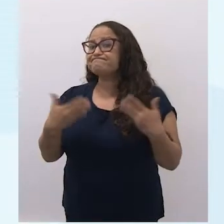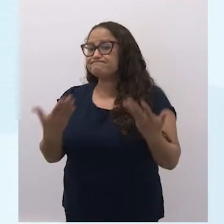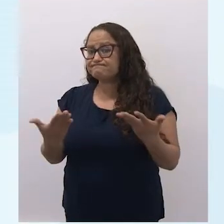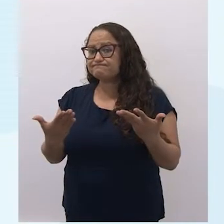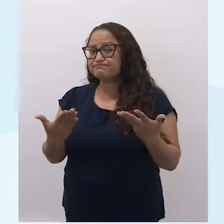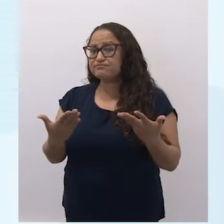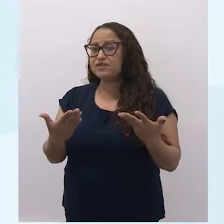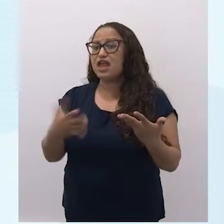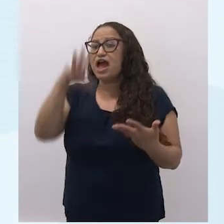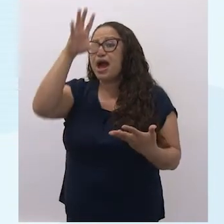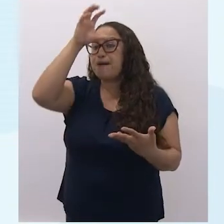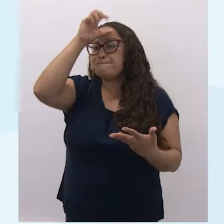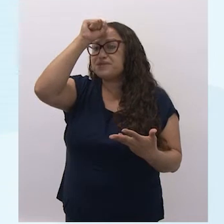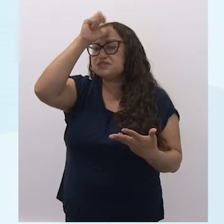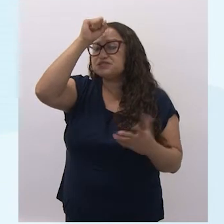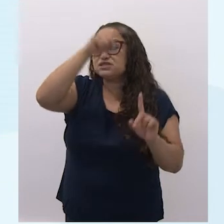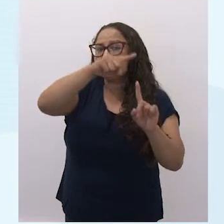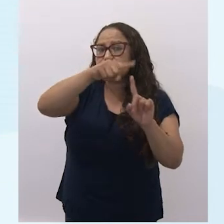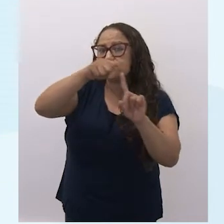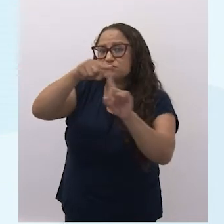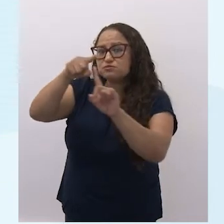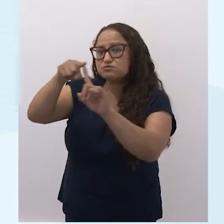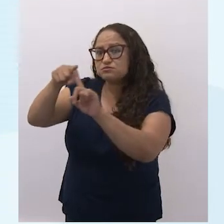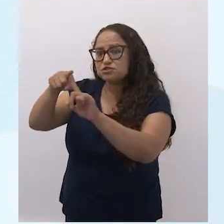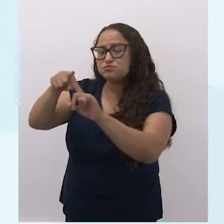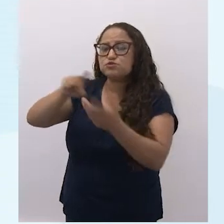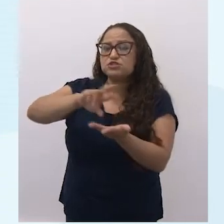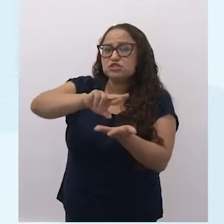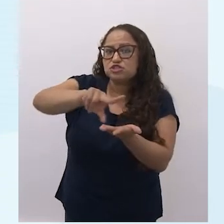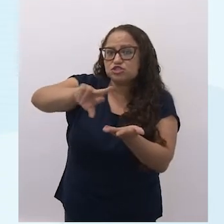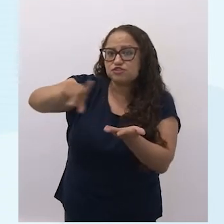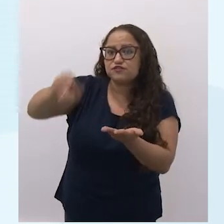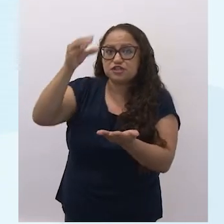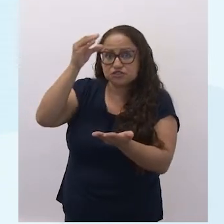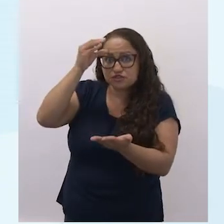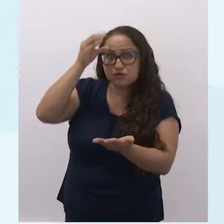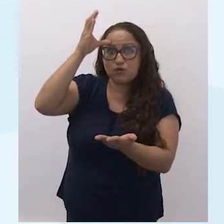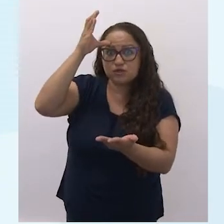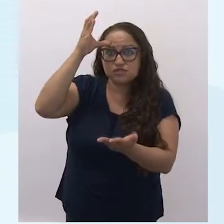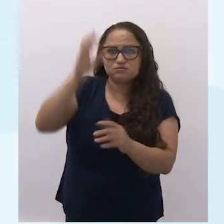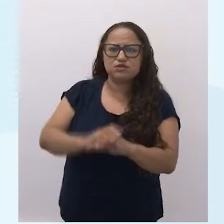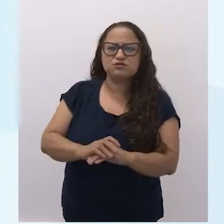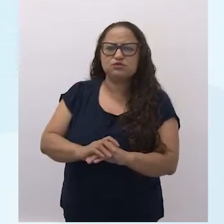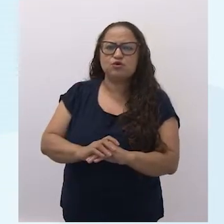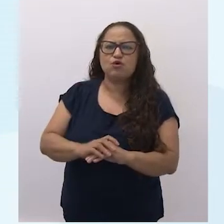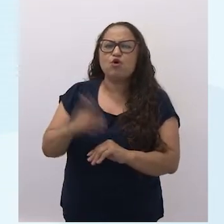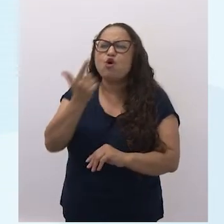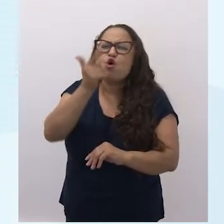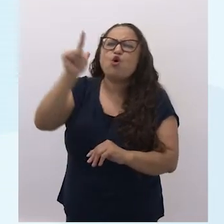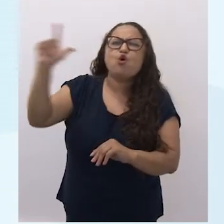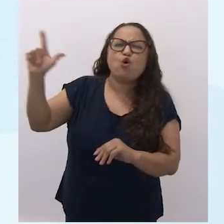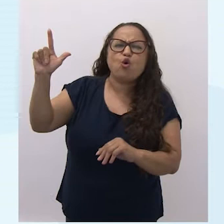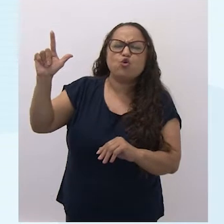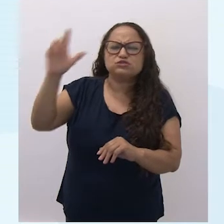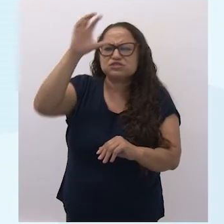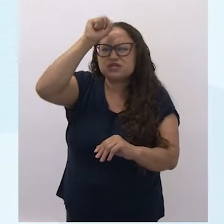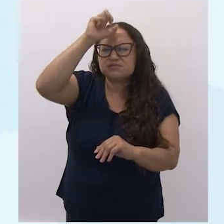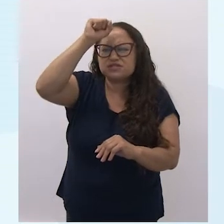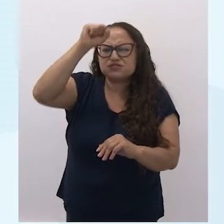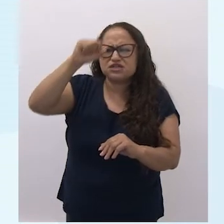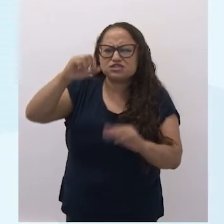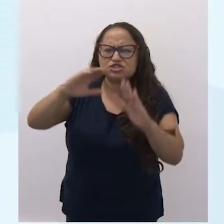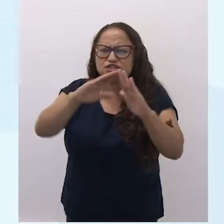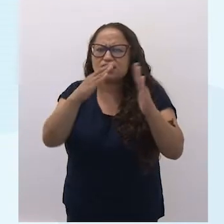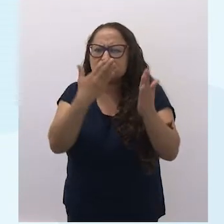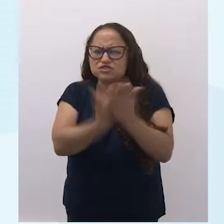além das aprendizagens por objetos de conhecimento, quais outras aprendizagens o espaço escolar